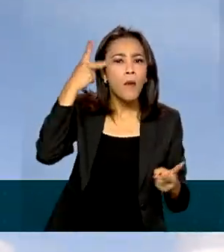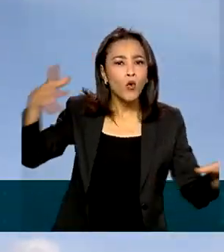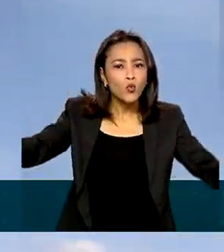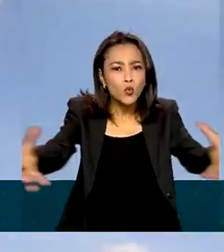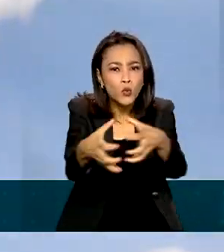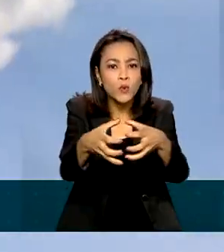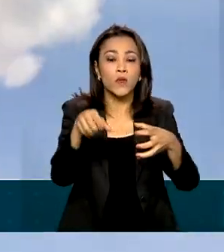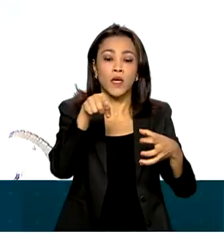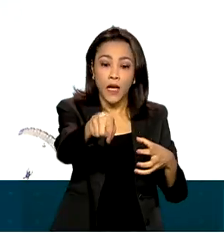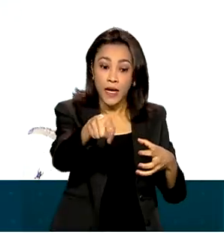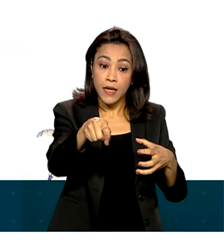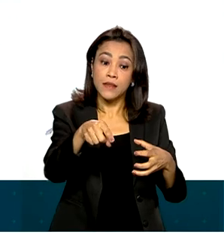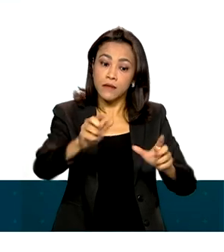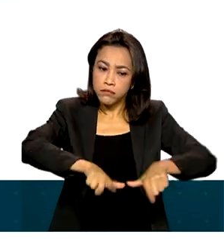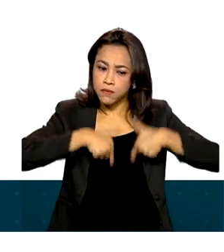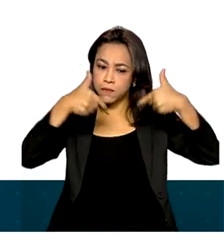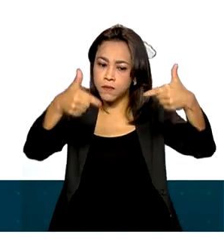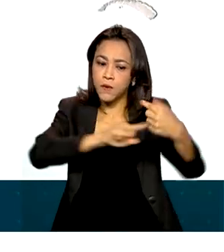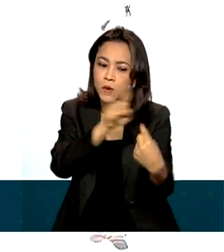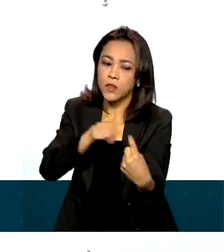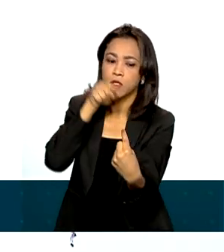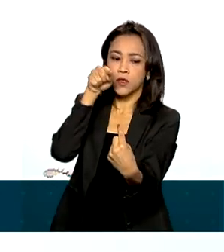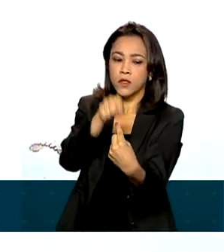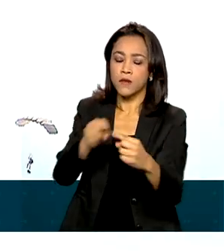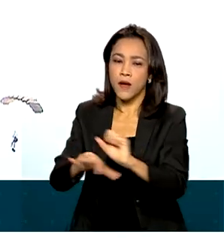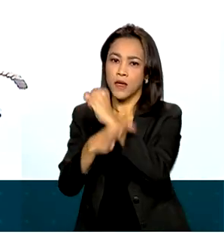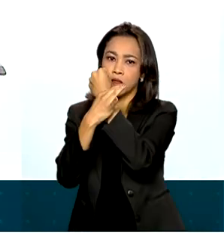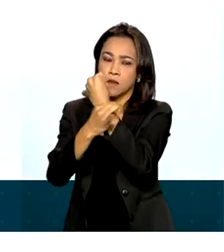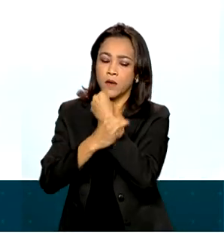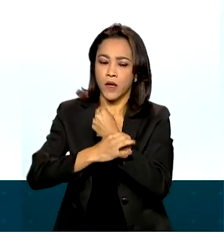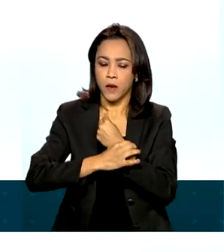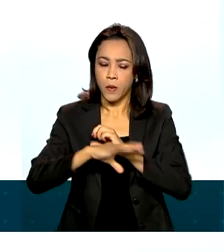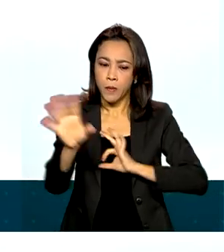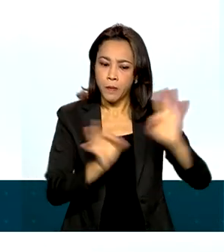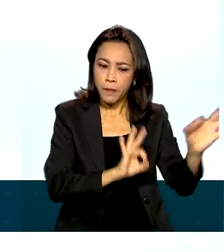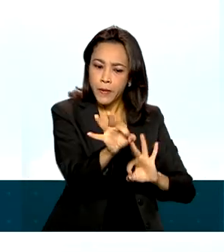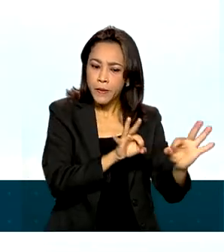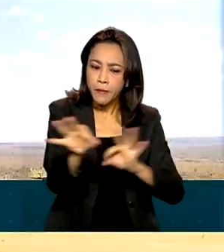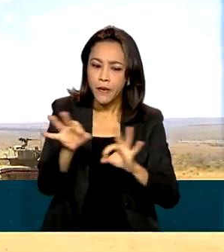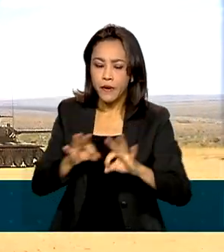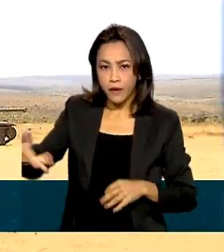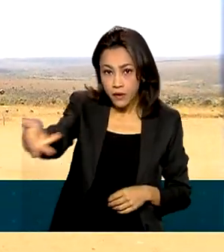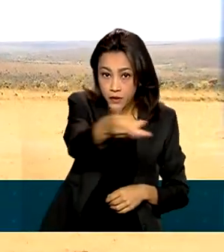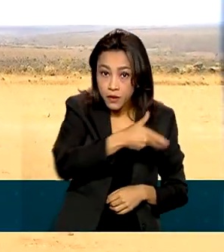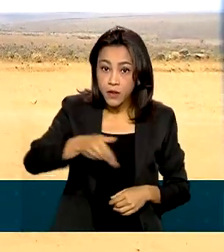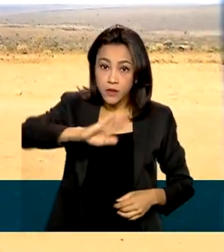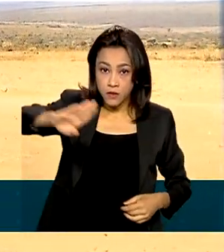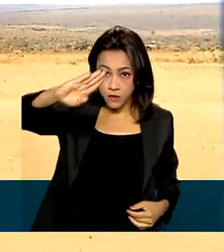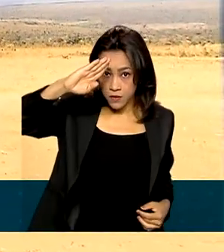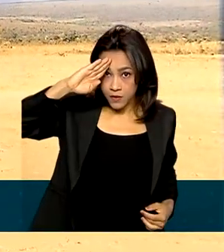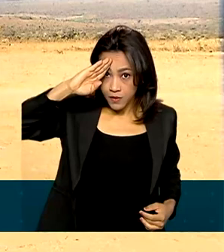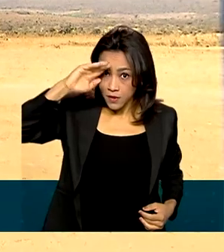de acordo com a Marinha, tem a meta de assegurar o preparo no Corpo de Fuzileiros Navais como